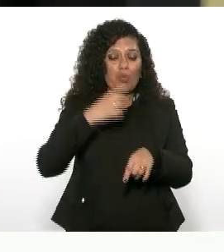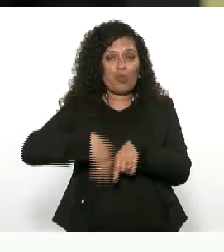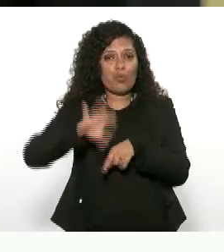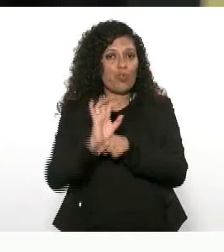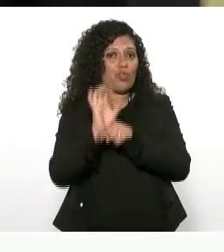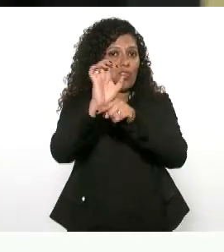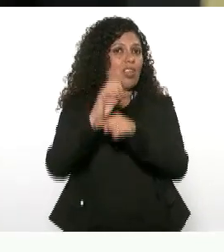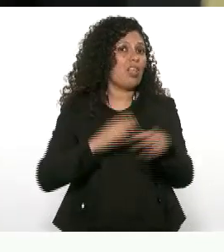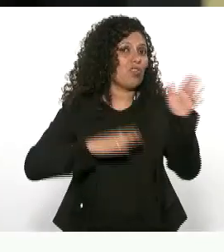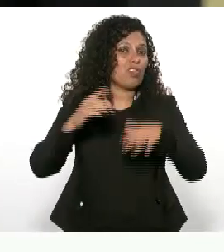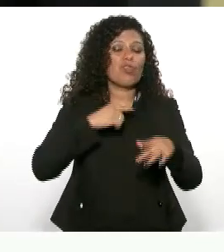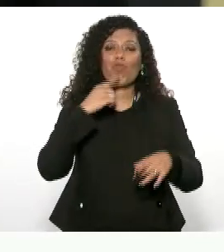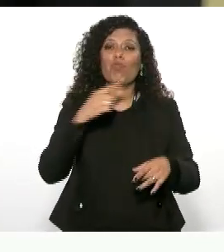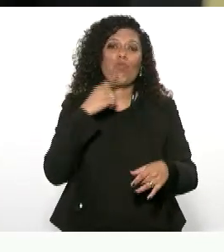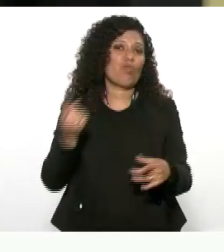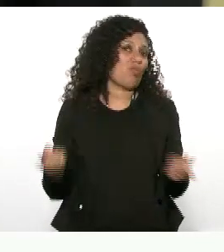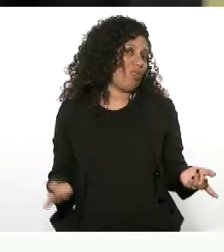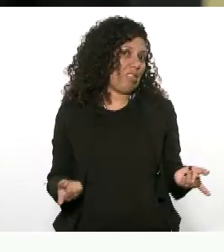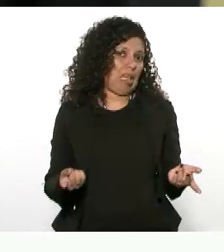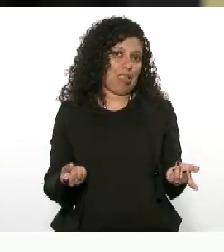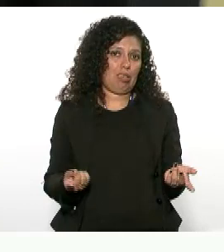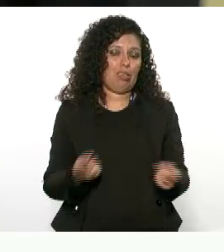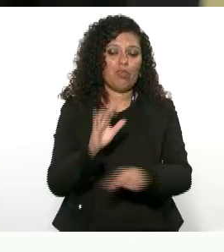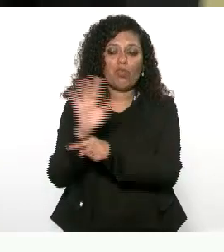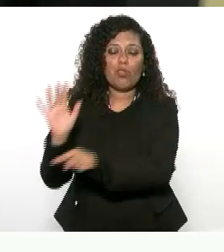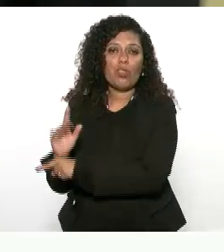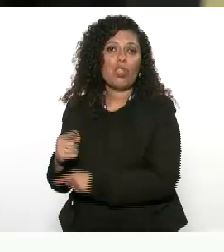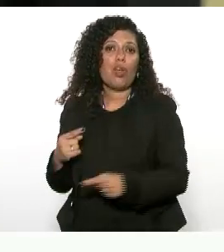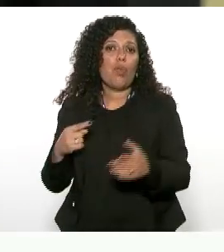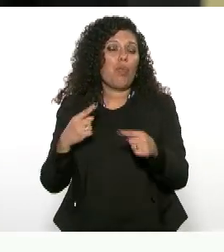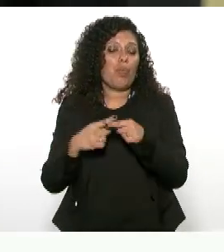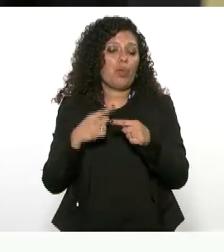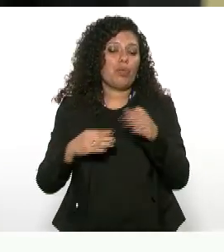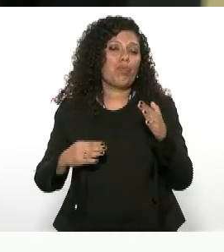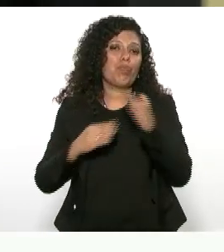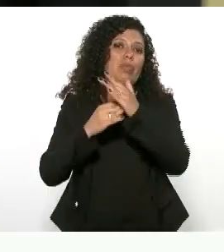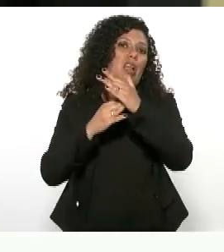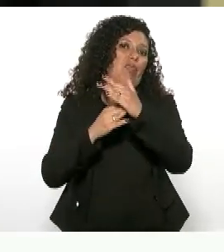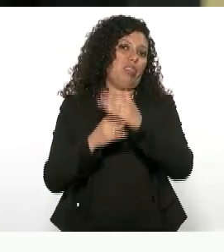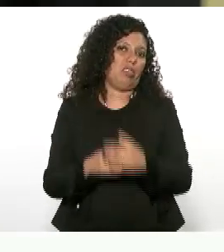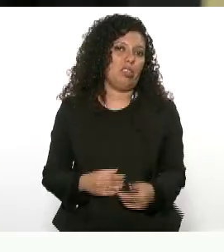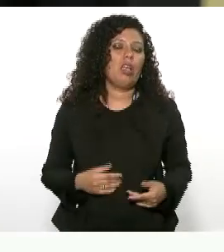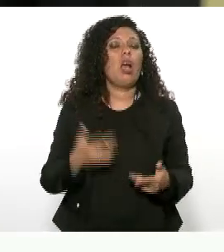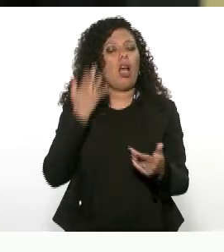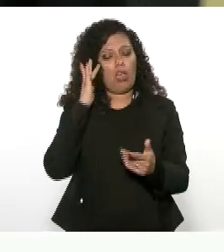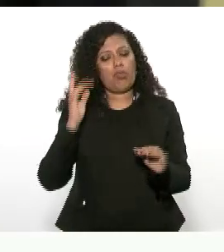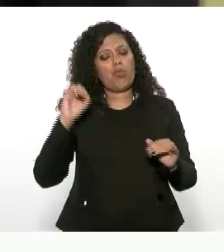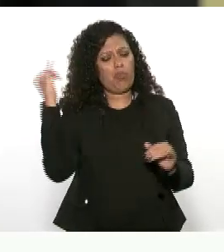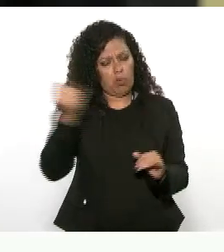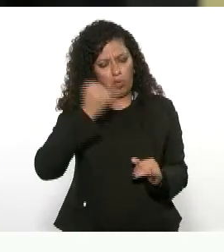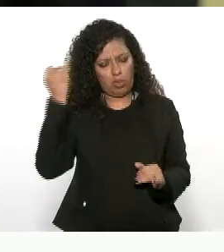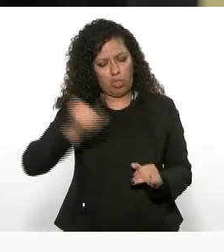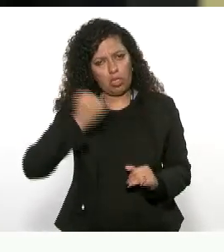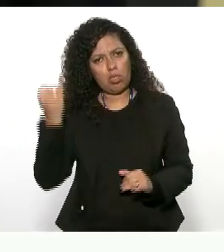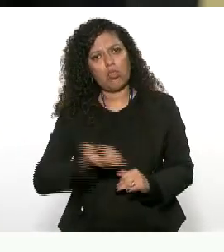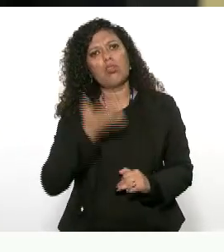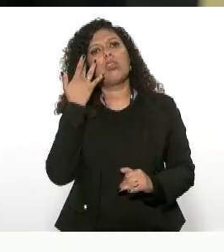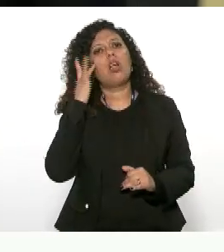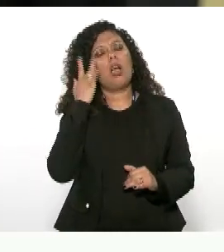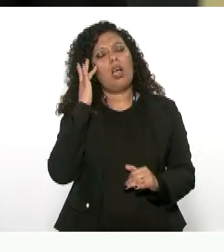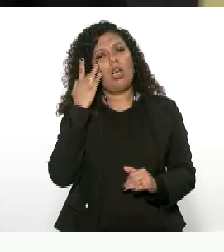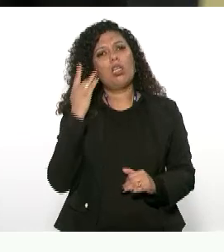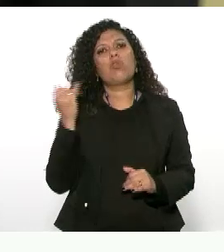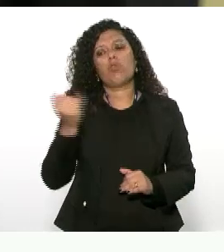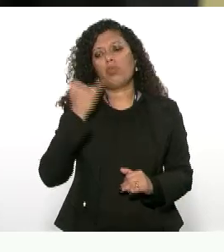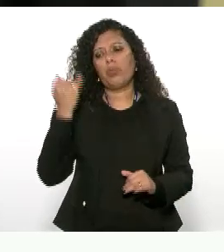por conta de burocracias envolvendo o próprio repasse. Então, eu gostaria de deixar minha contribuição dizendo que eu sou entusiasta ainda, mais ainda